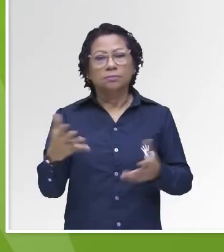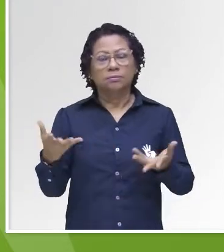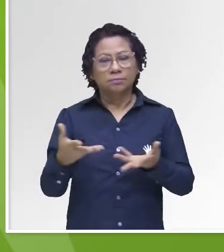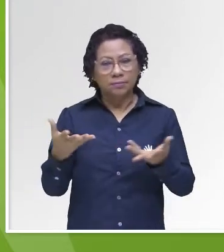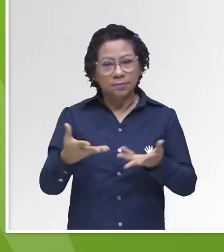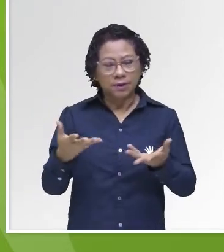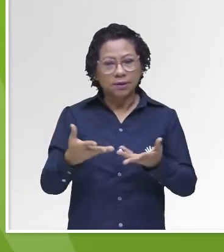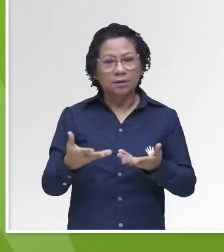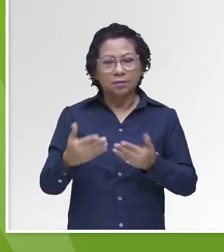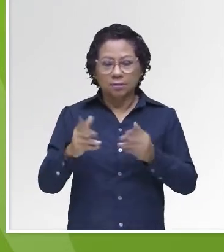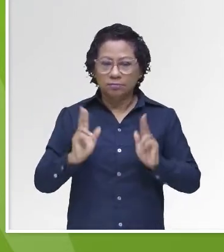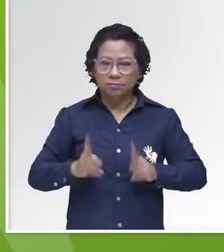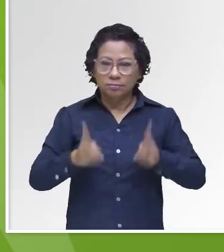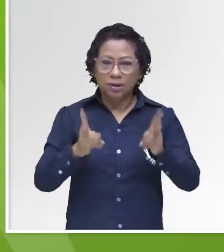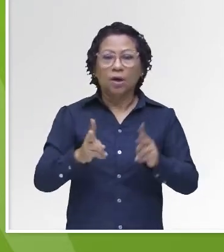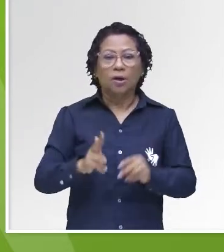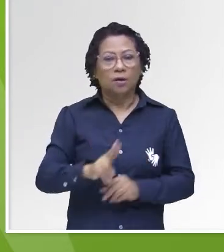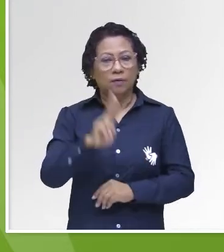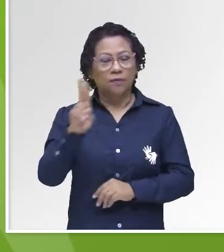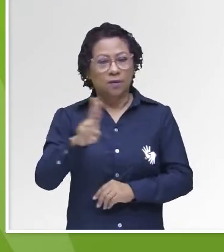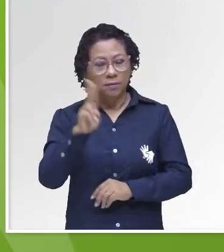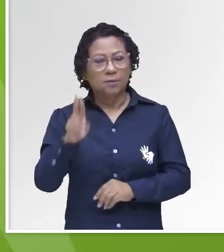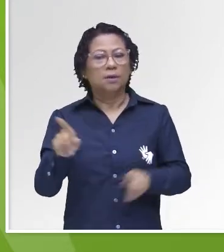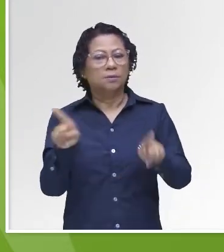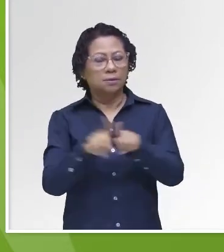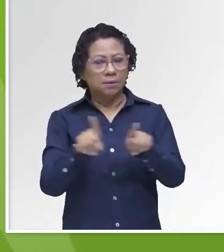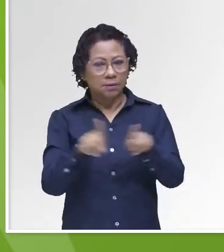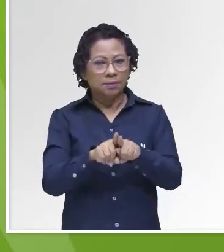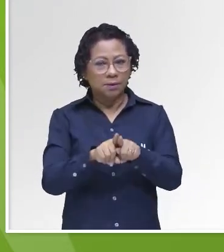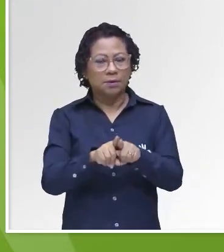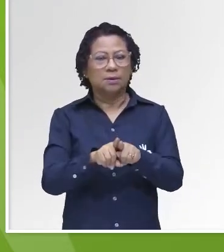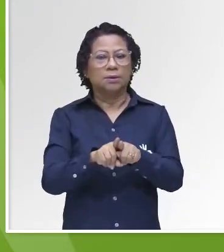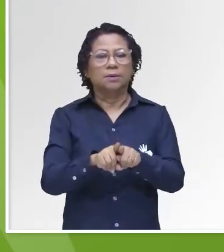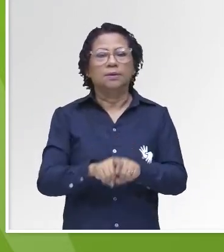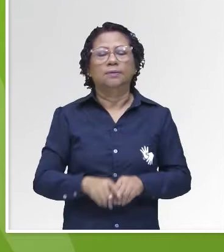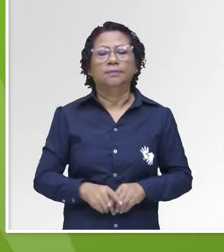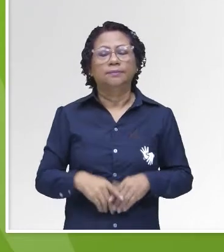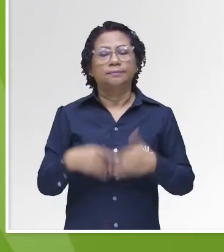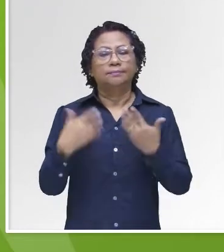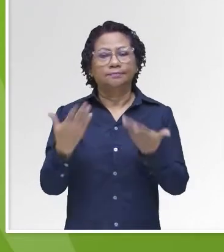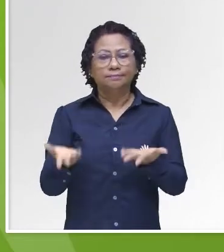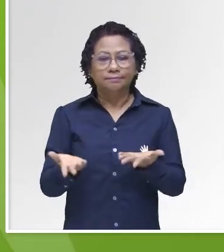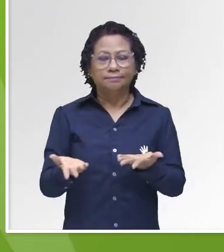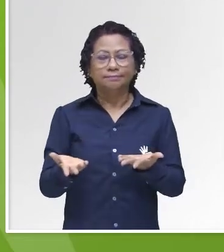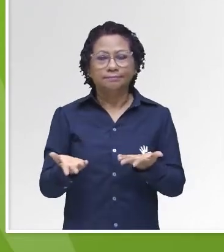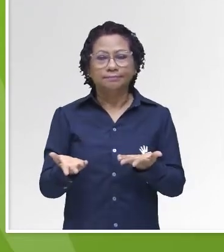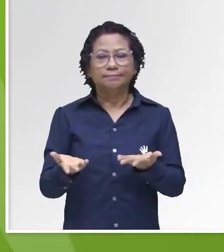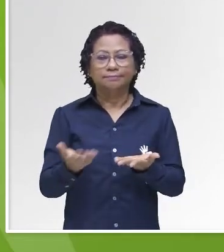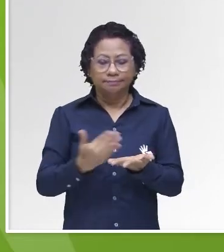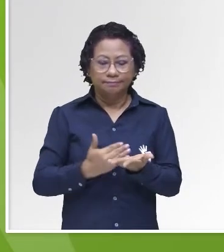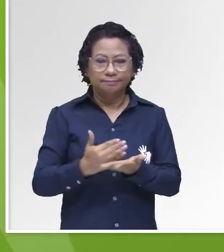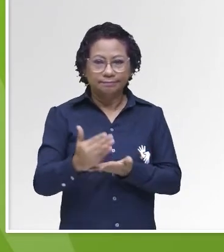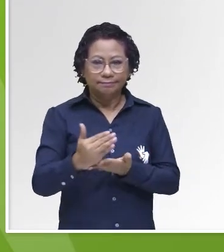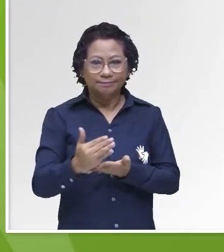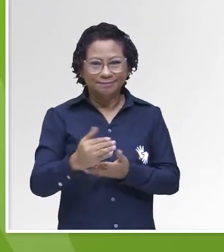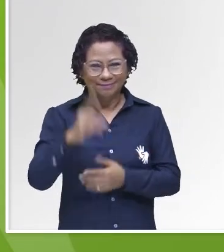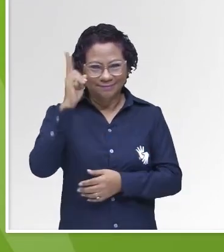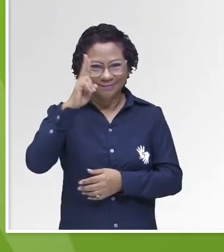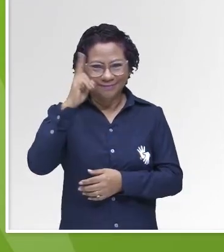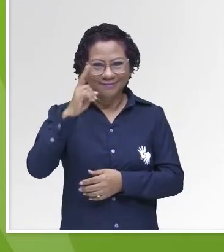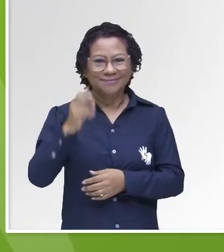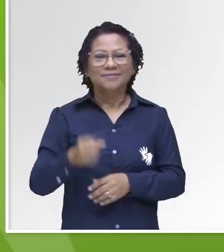falou que nós vamos utilizar na nossa aula. Bom, para início de conversa, você viu aí a queda livre,